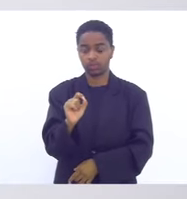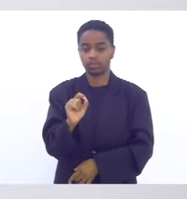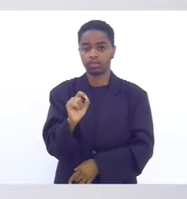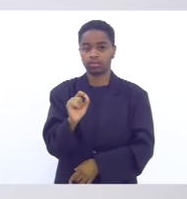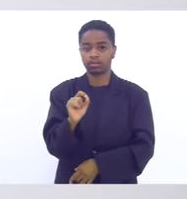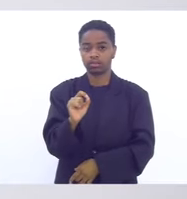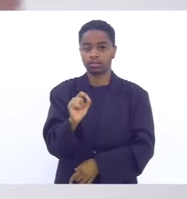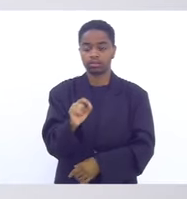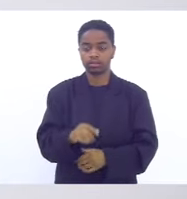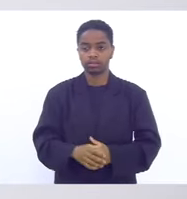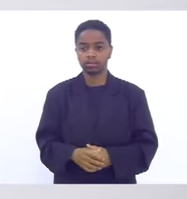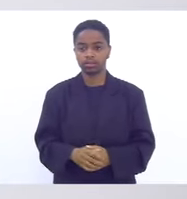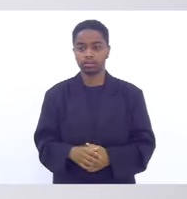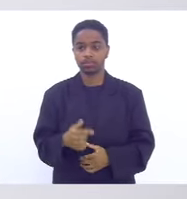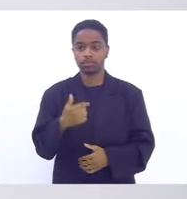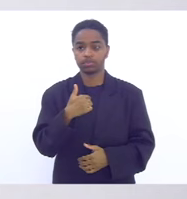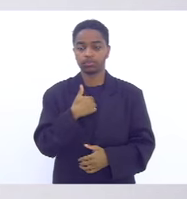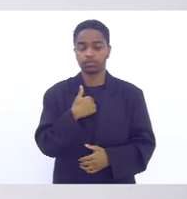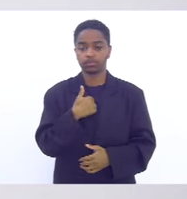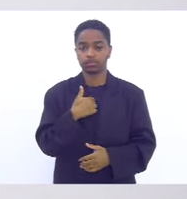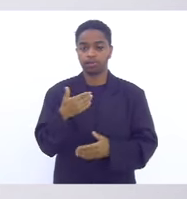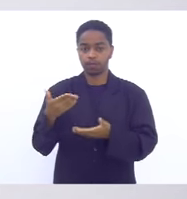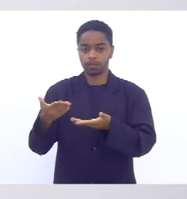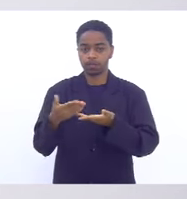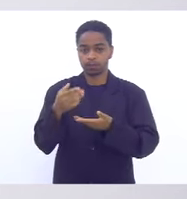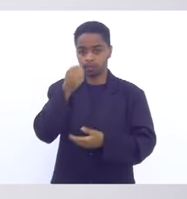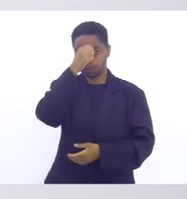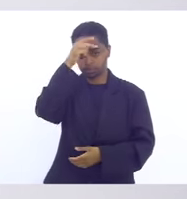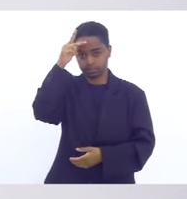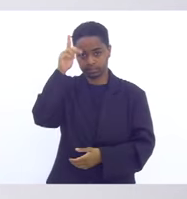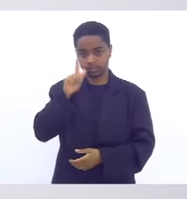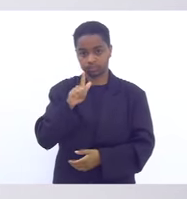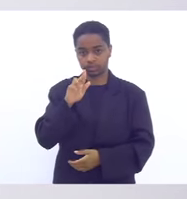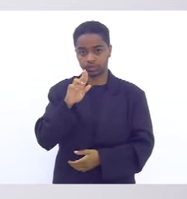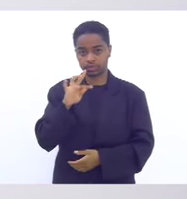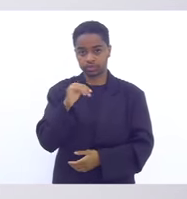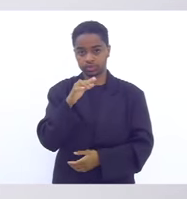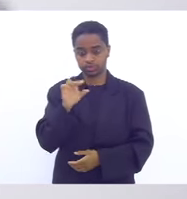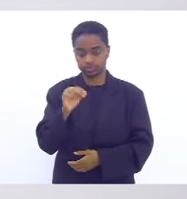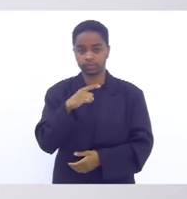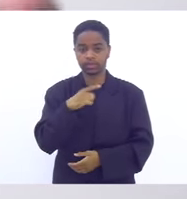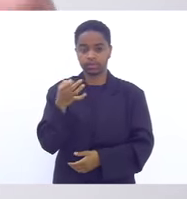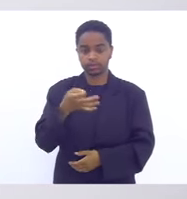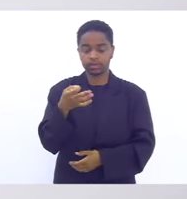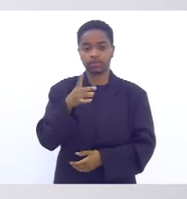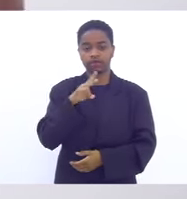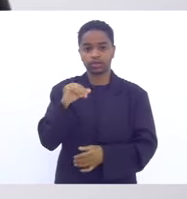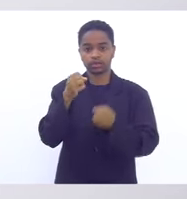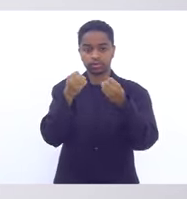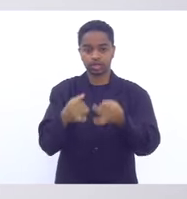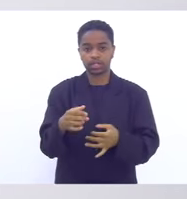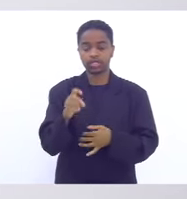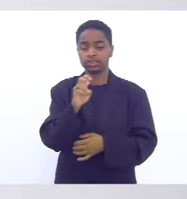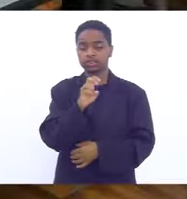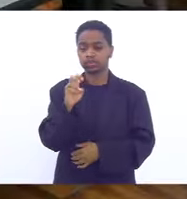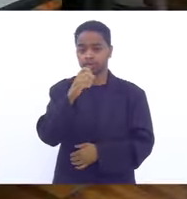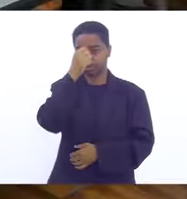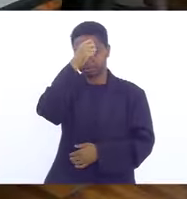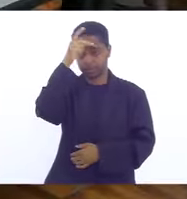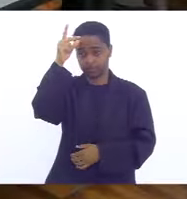trazer o prefeito Gutinho, tem certeza que vai falar sobre isso. Todos os 55